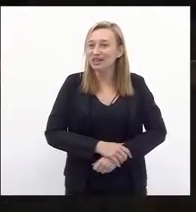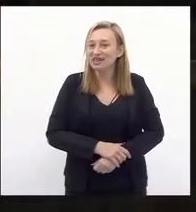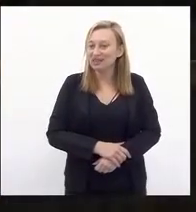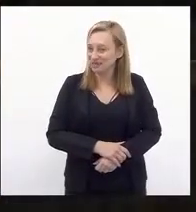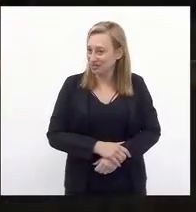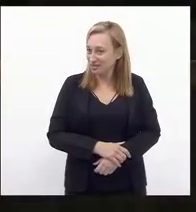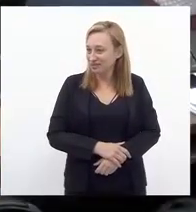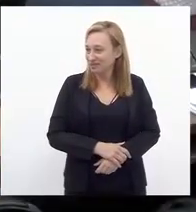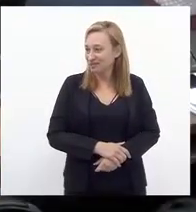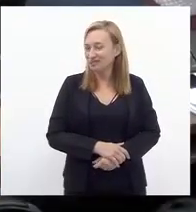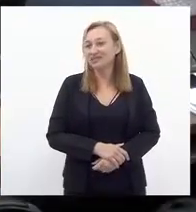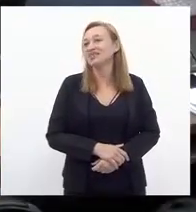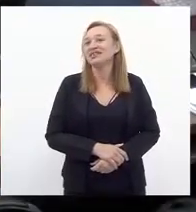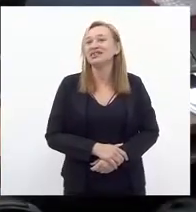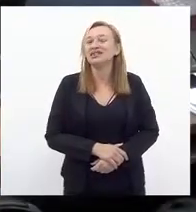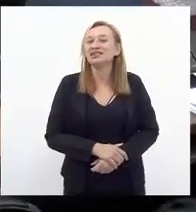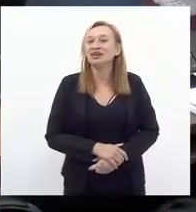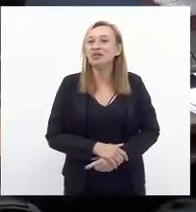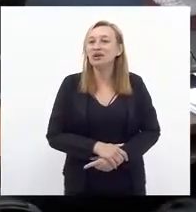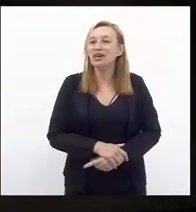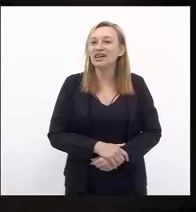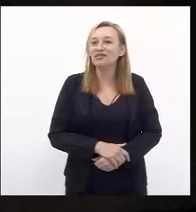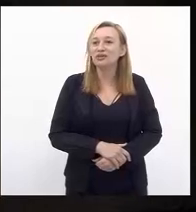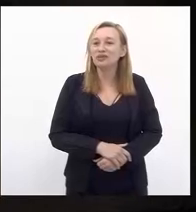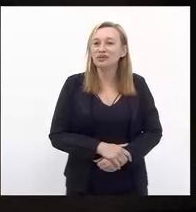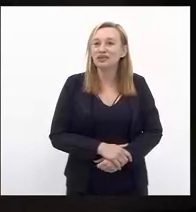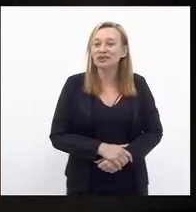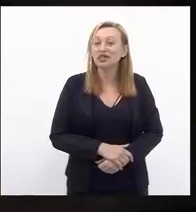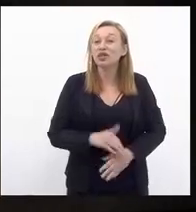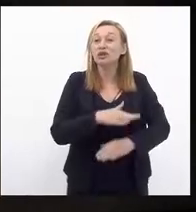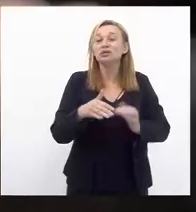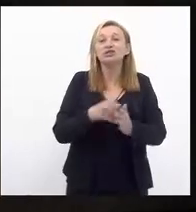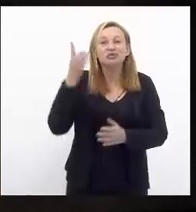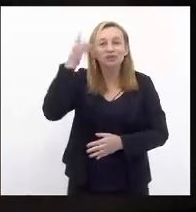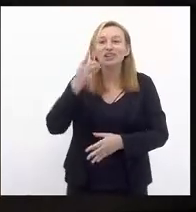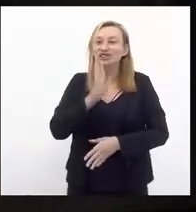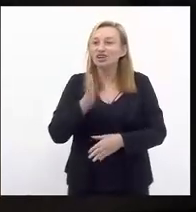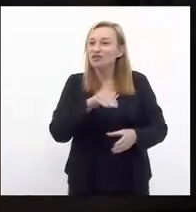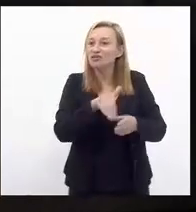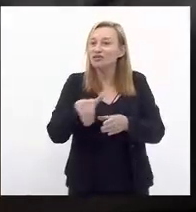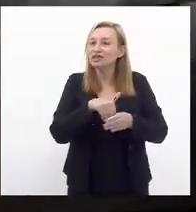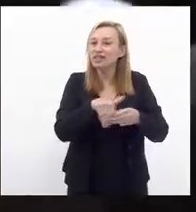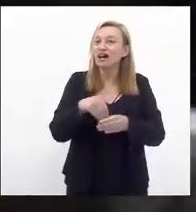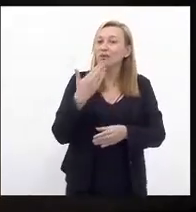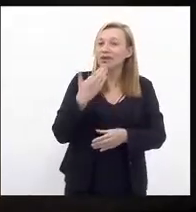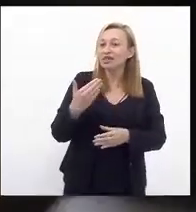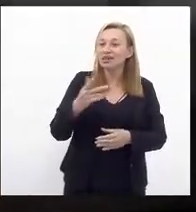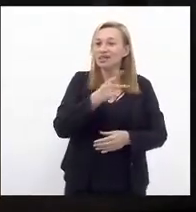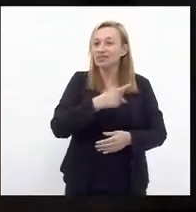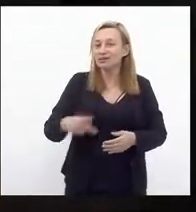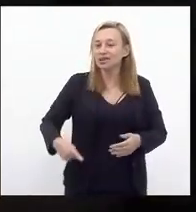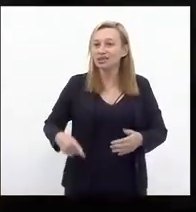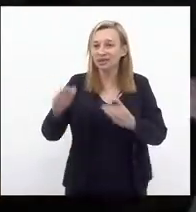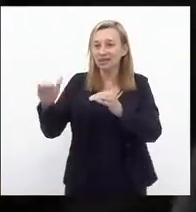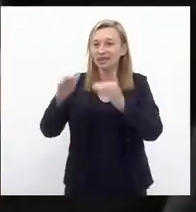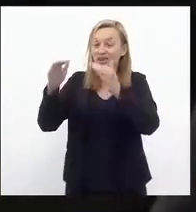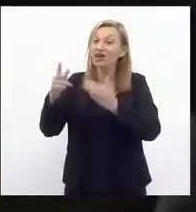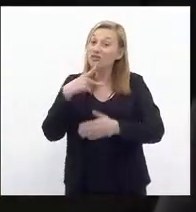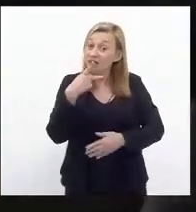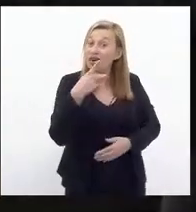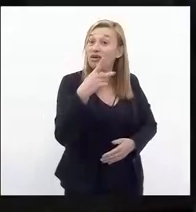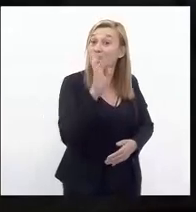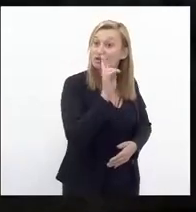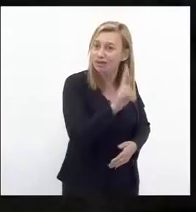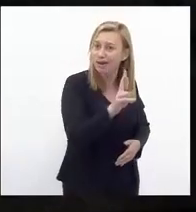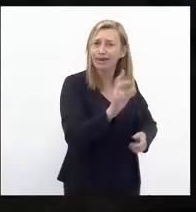pedir a você né isso aqui proclamo o resultado Presidente os deputados da casa já voltaram pediu que você lência proclame o